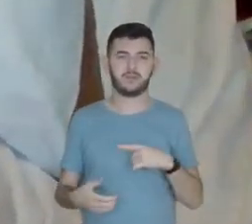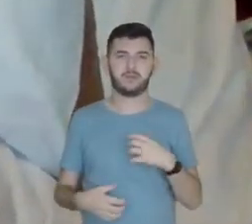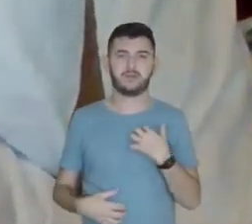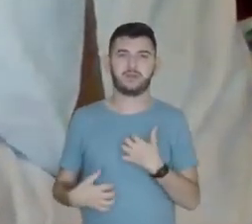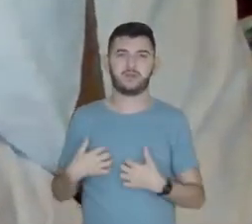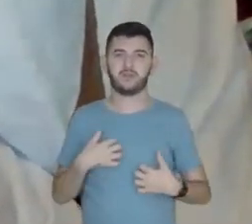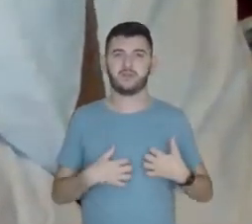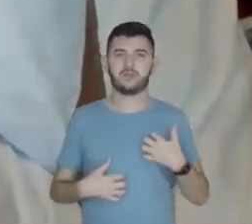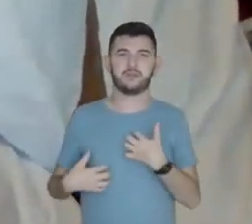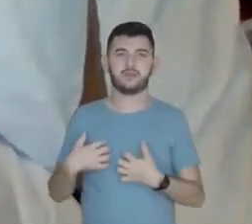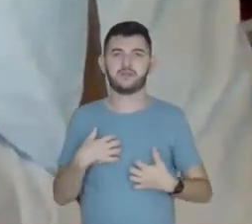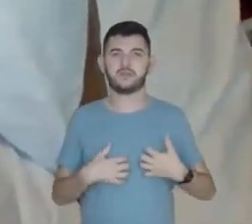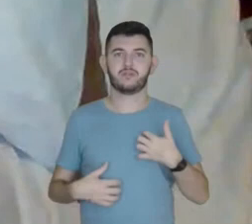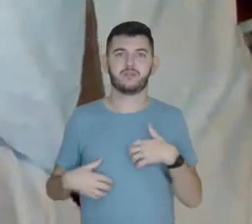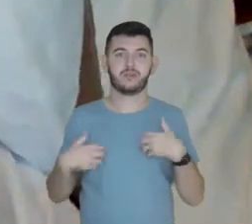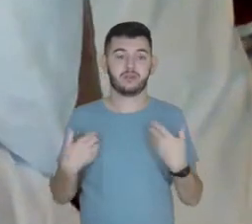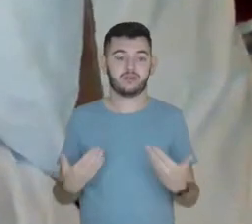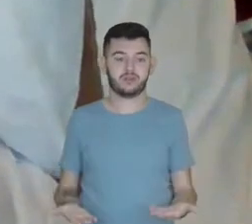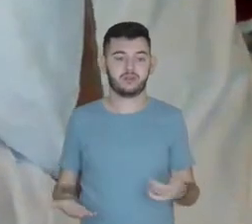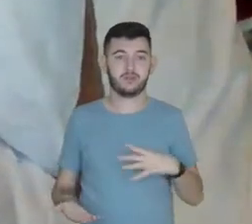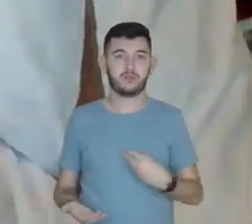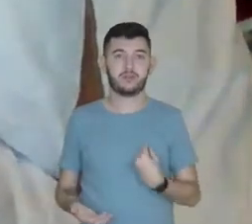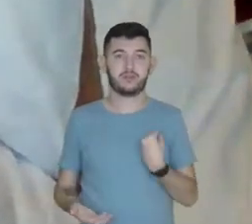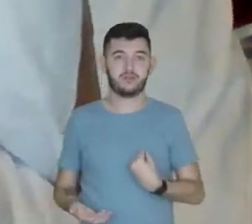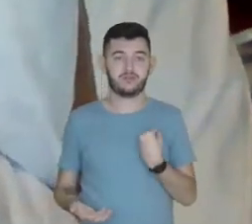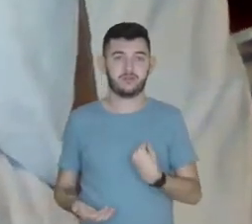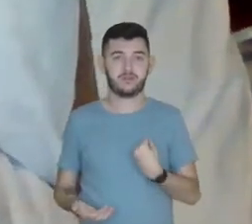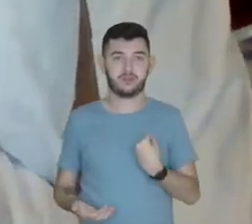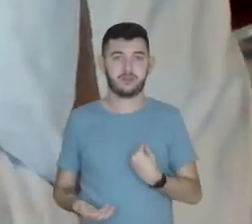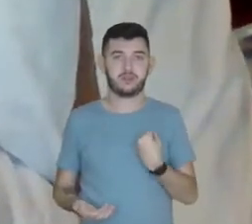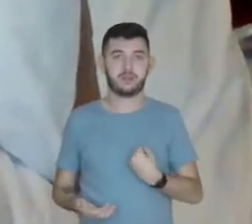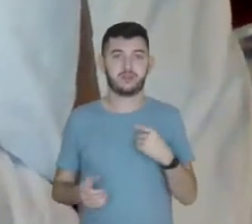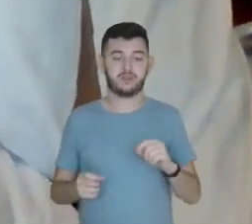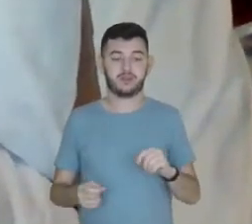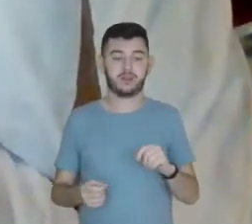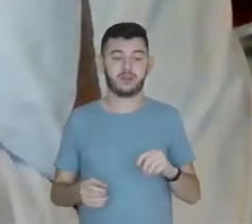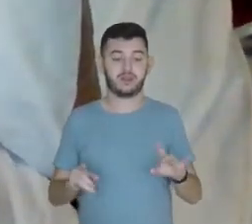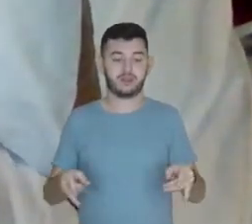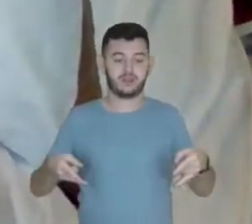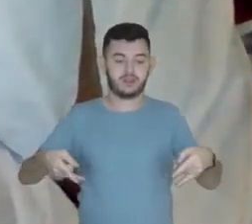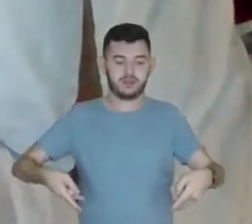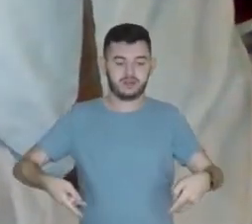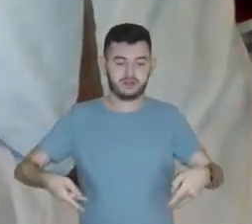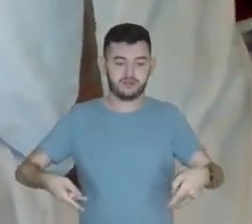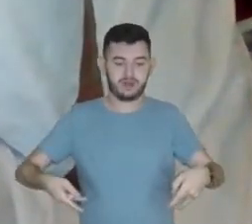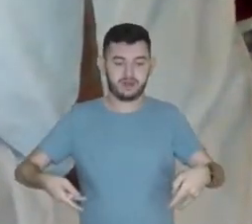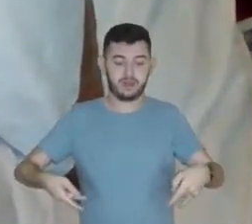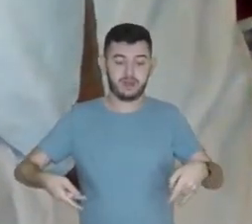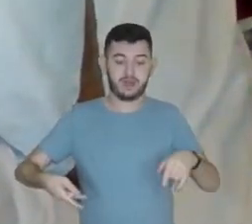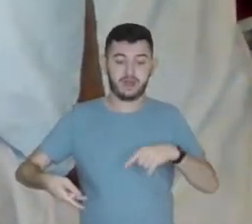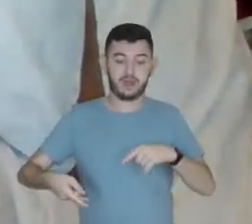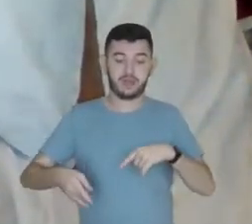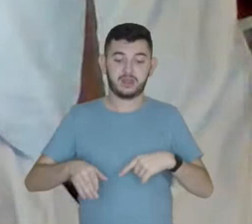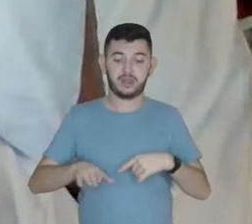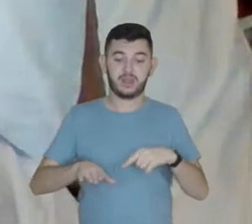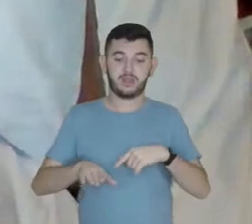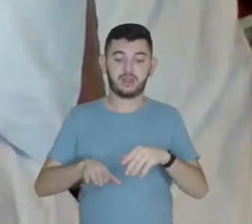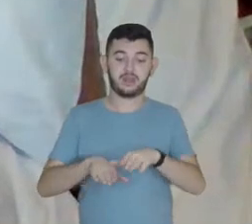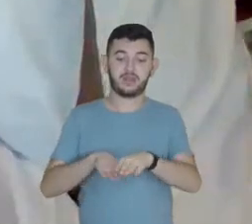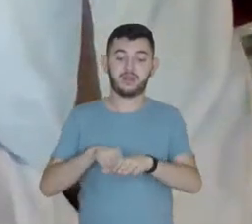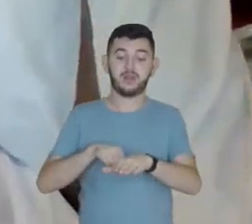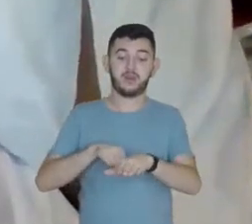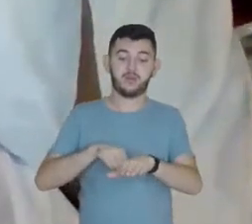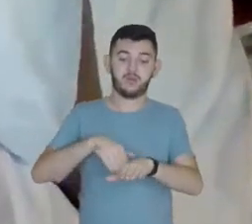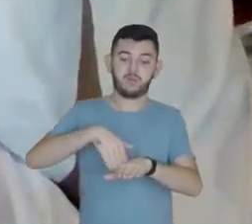então eu estou reclinada na minha cama, tá certo? E então, reclinada na cama,